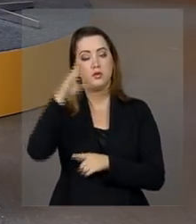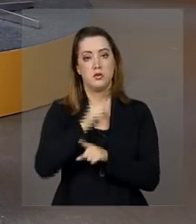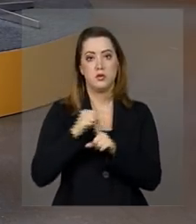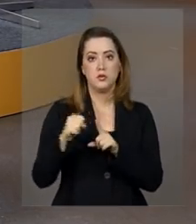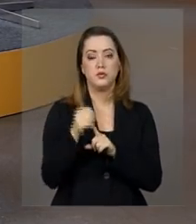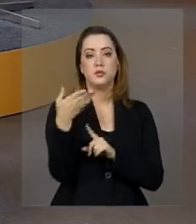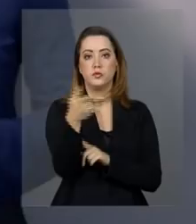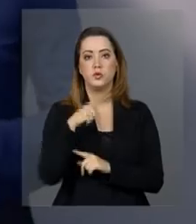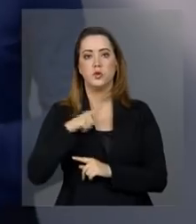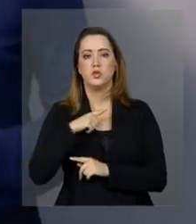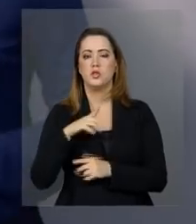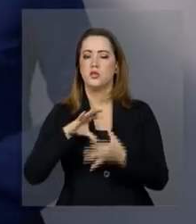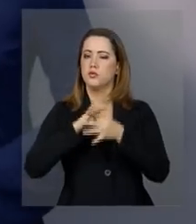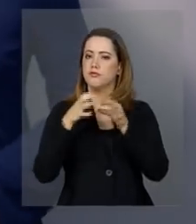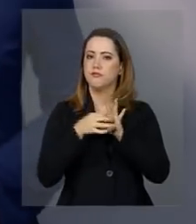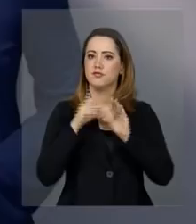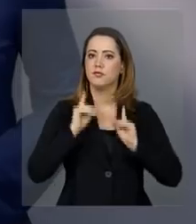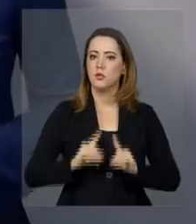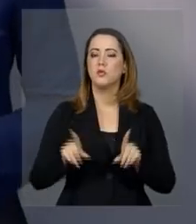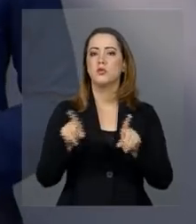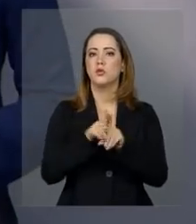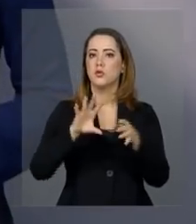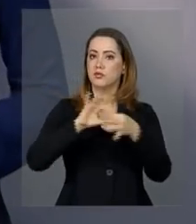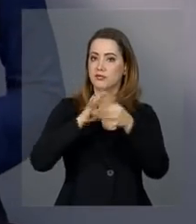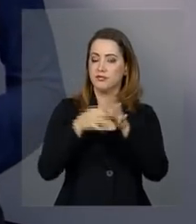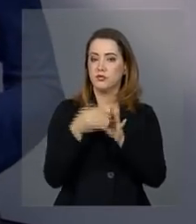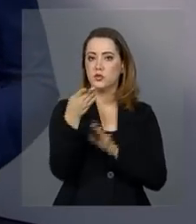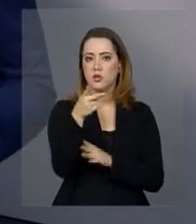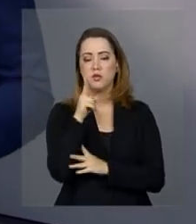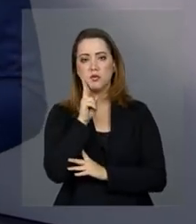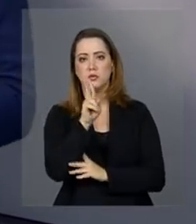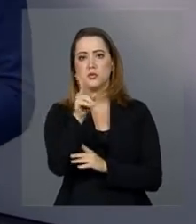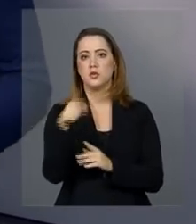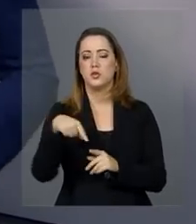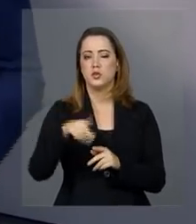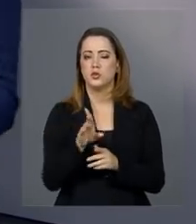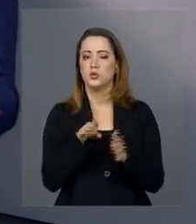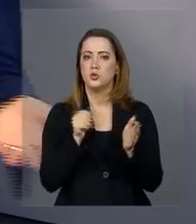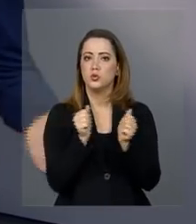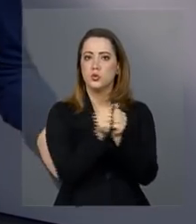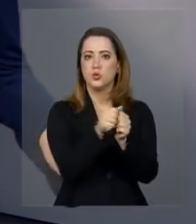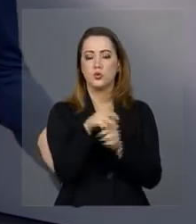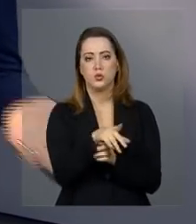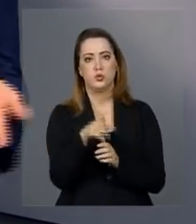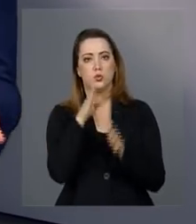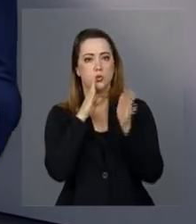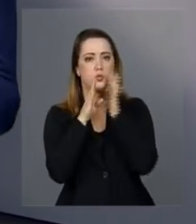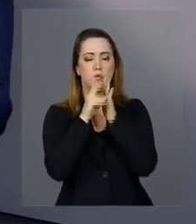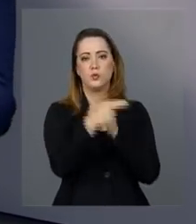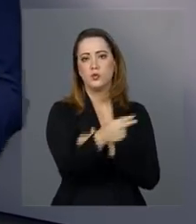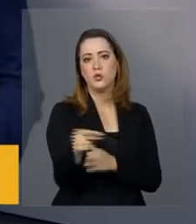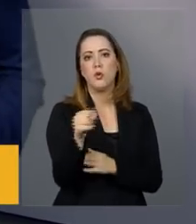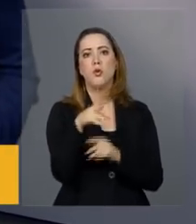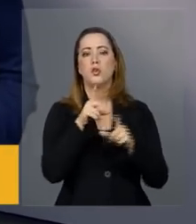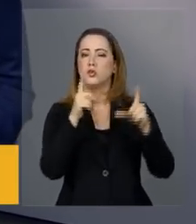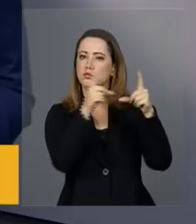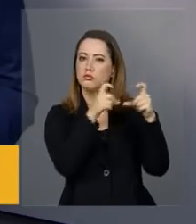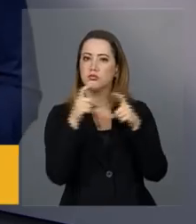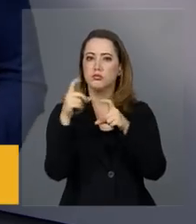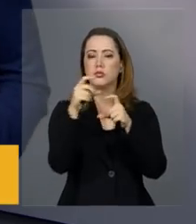e Paralímpicos. E você pode participar com a gente desta cobertura pelas nossas redes sociais. Envie comentários, fotos ou vídeos